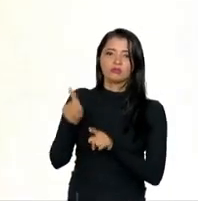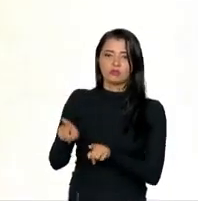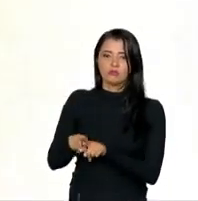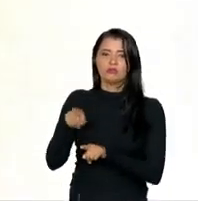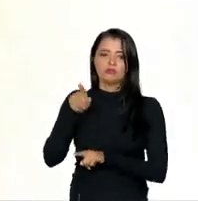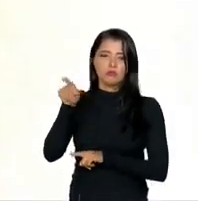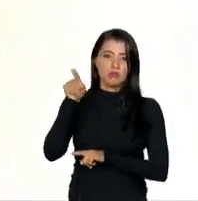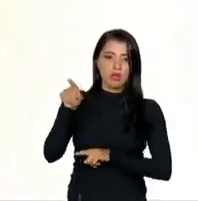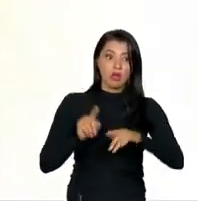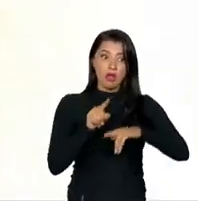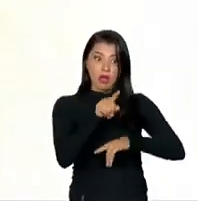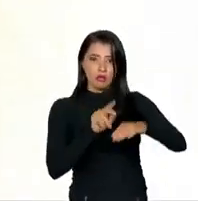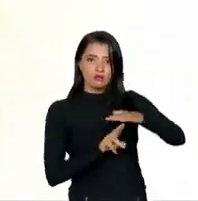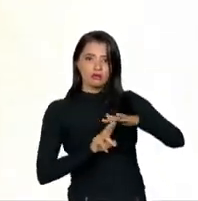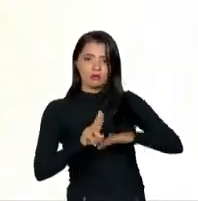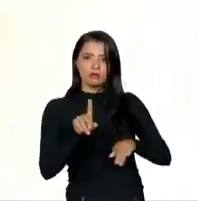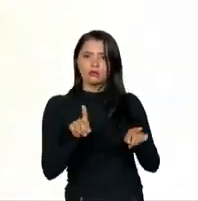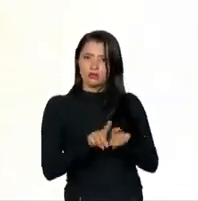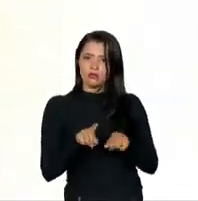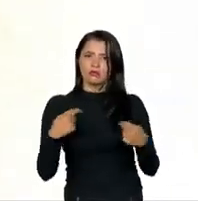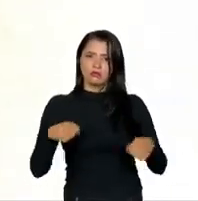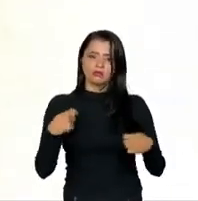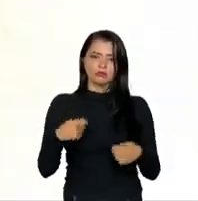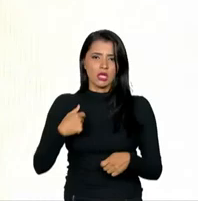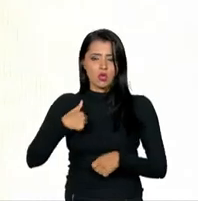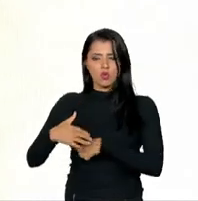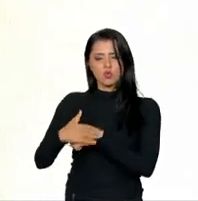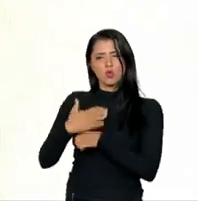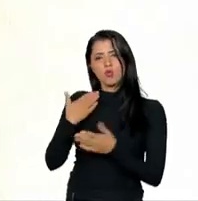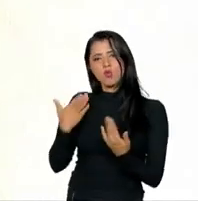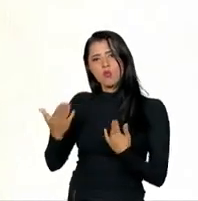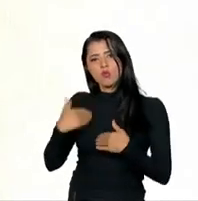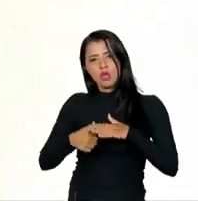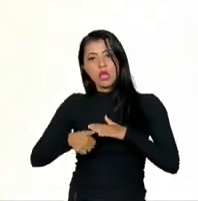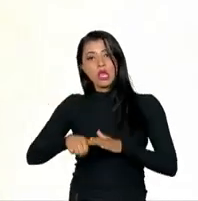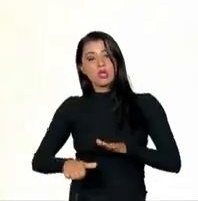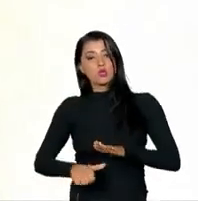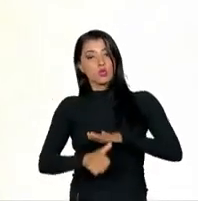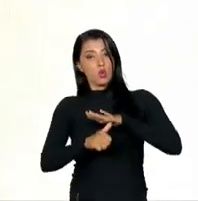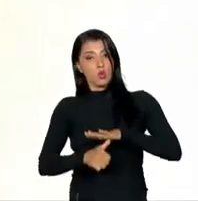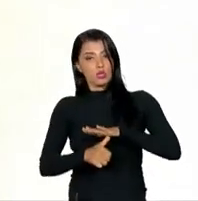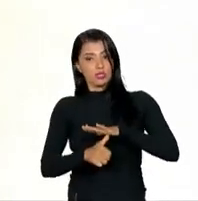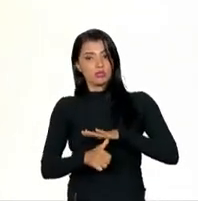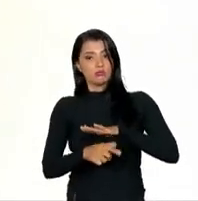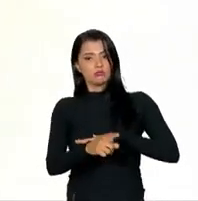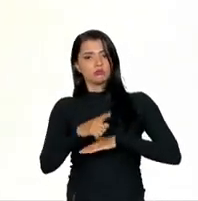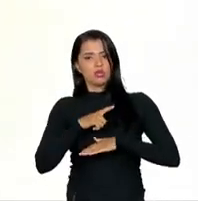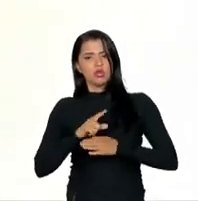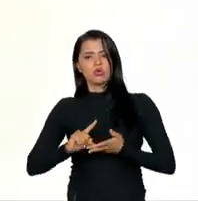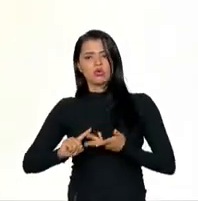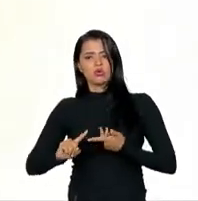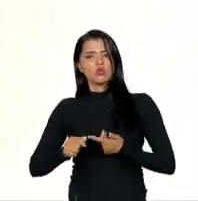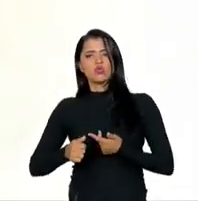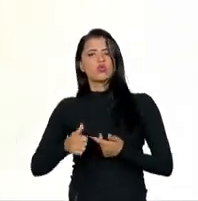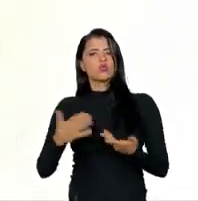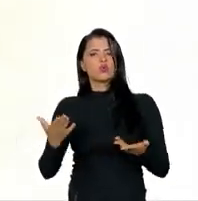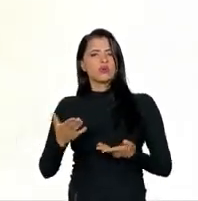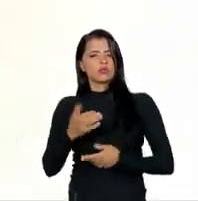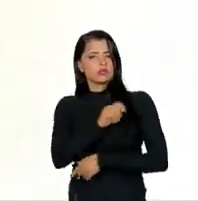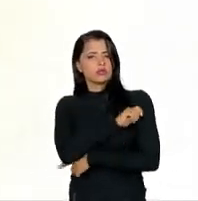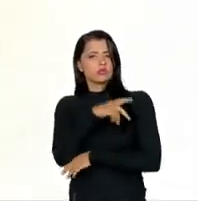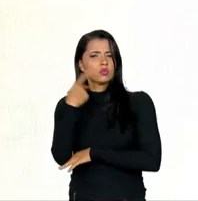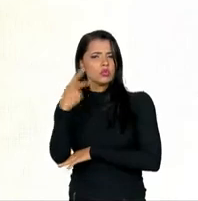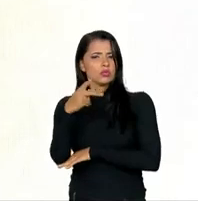escola, lá na universidade. Eu estou conversando com os reitores. Quantos alunos da